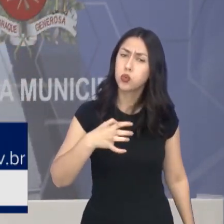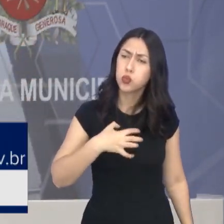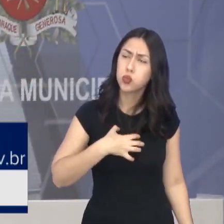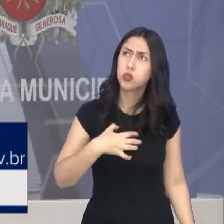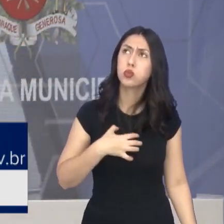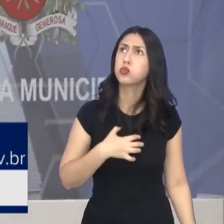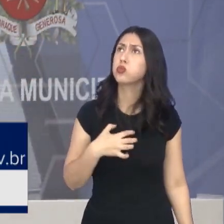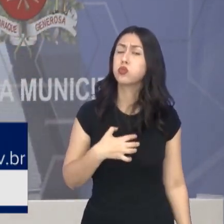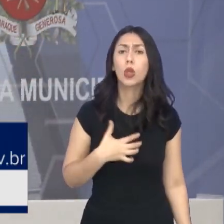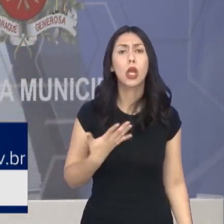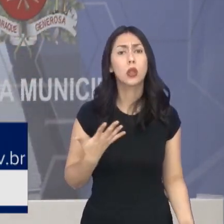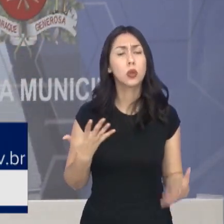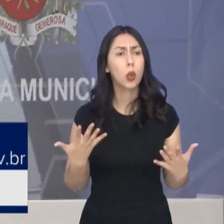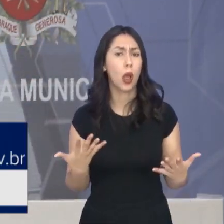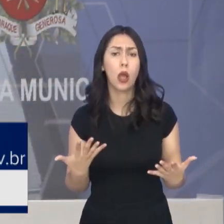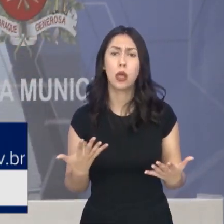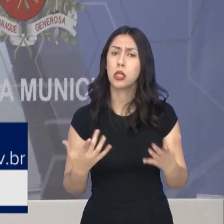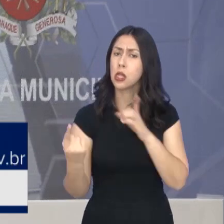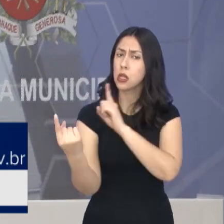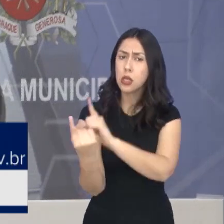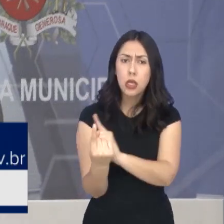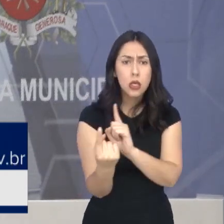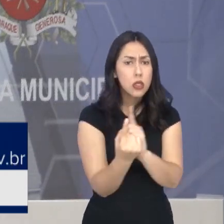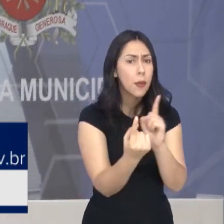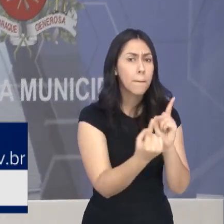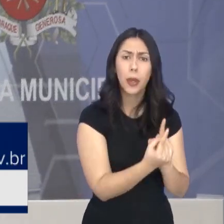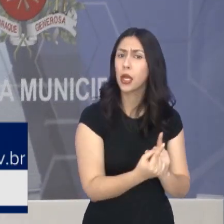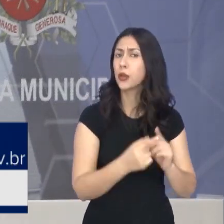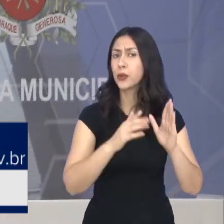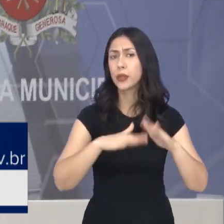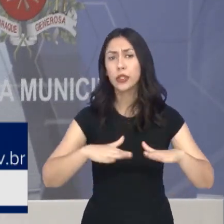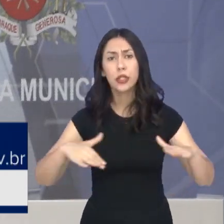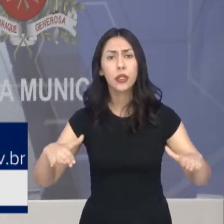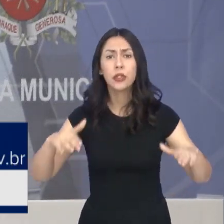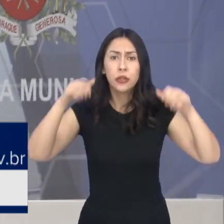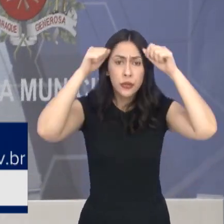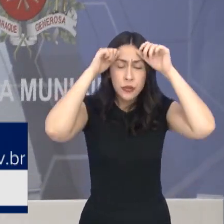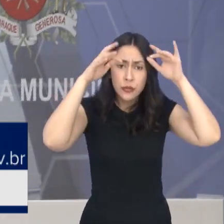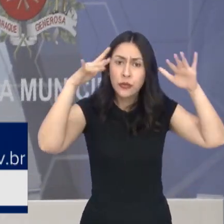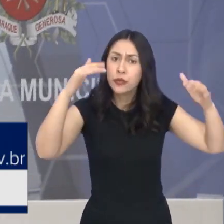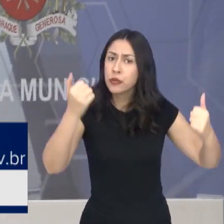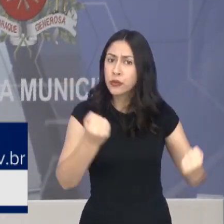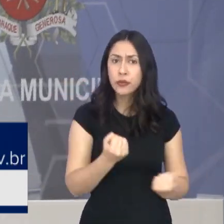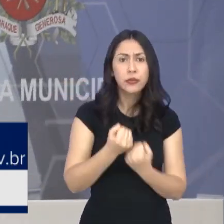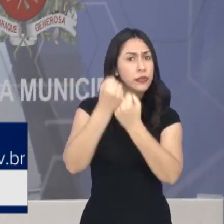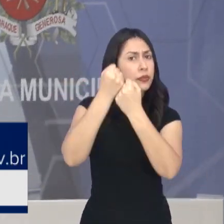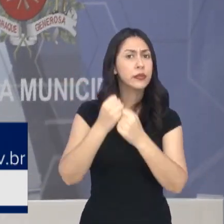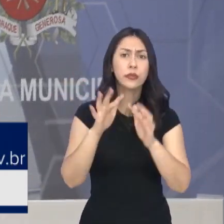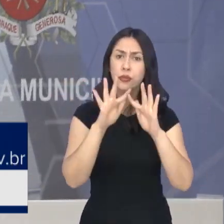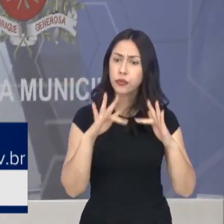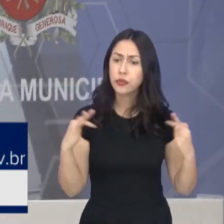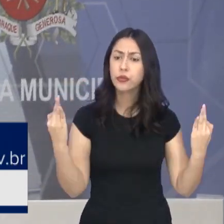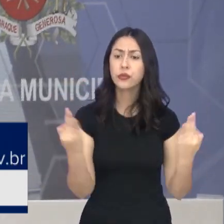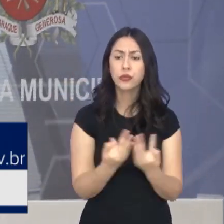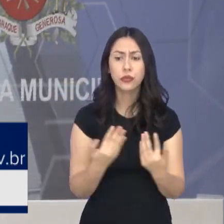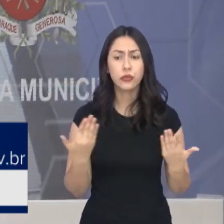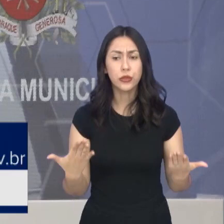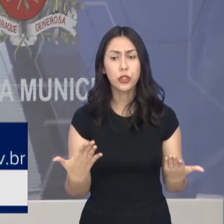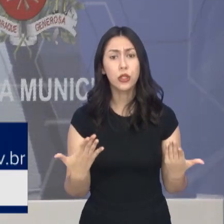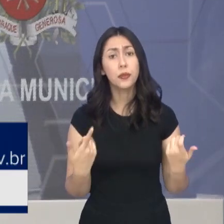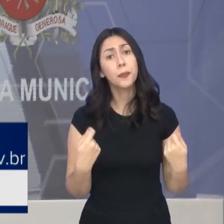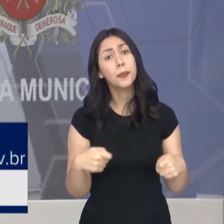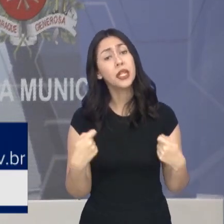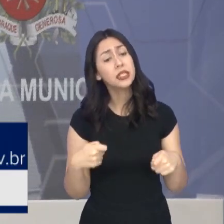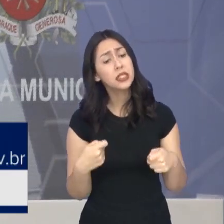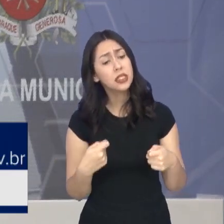vários aspectos no atendimento da criança com autismo, do apoio para as famílias. Então, eu acho que falta um detalhe de